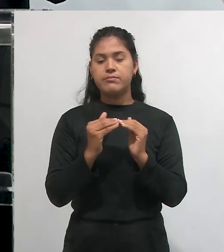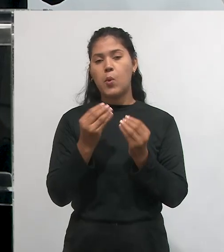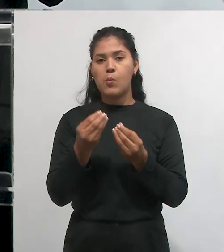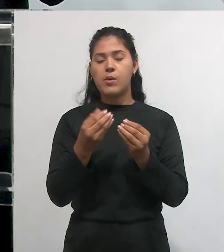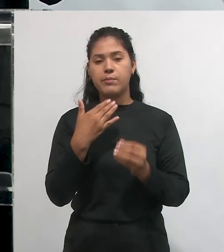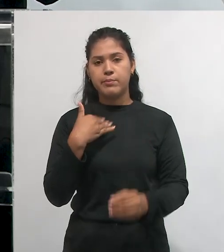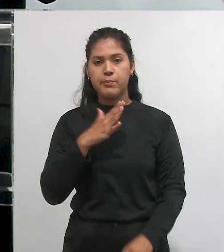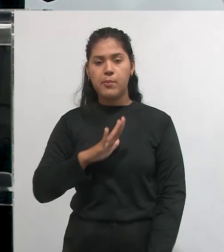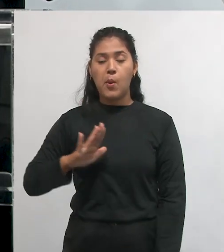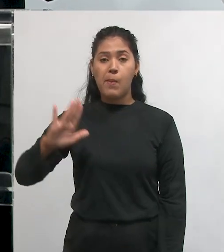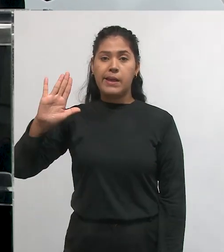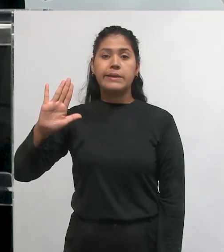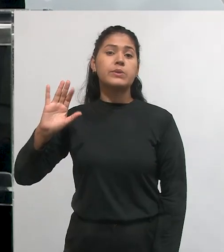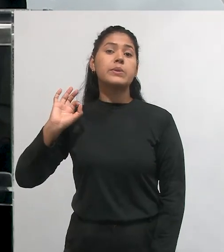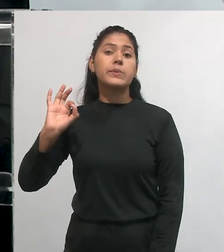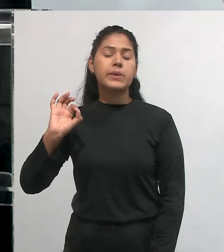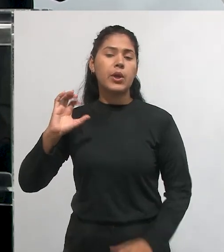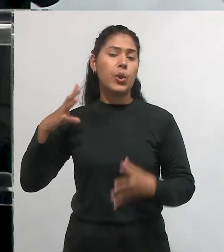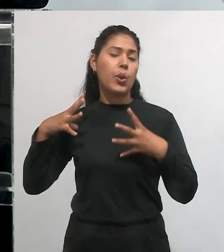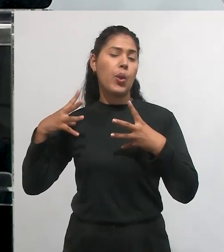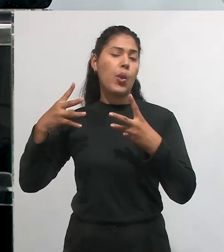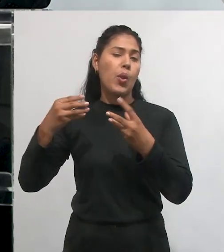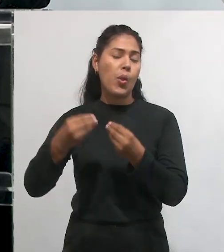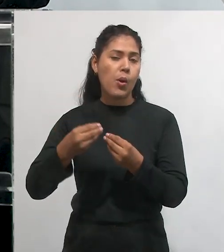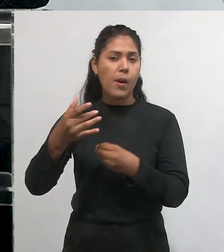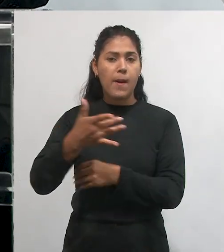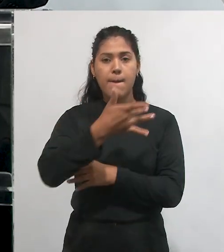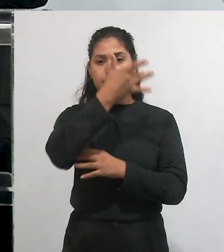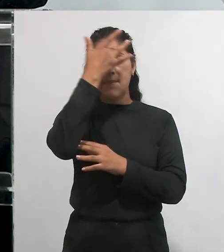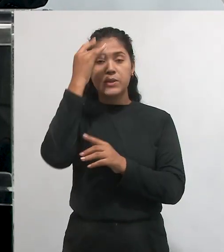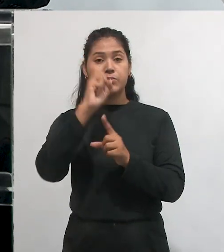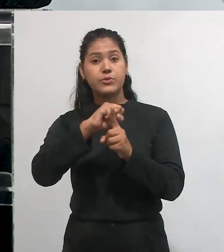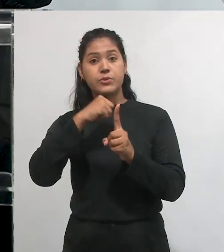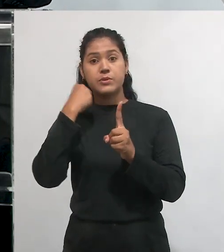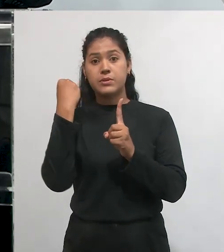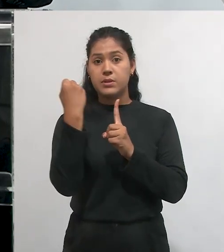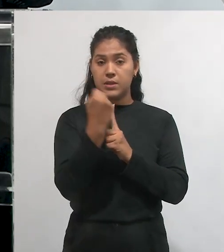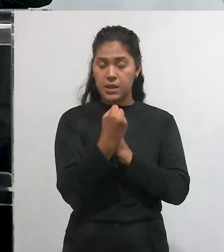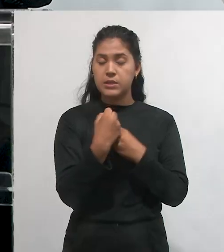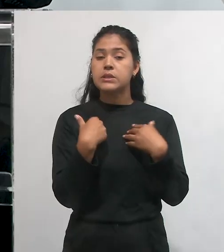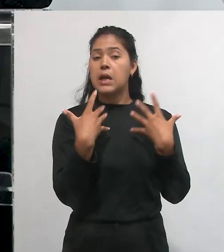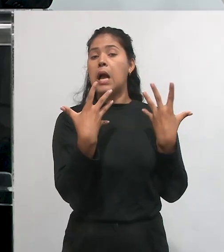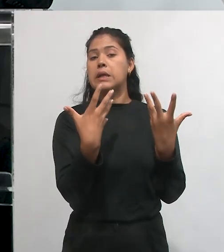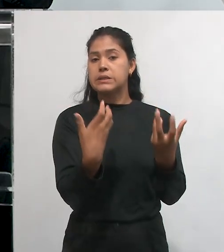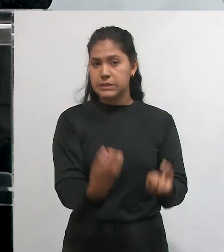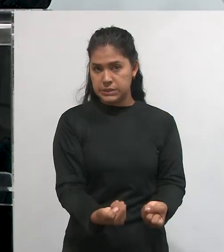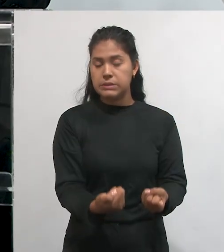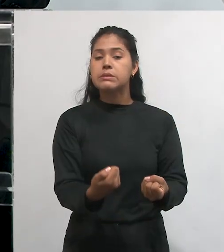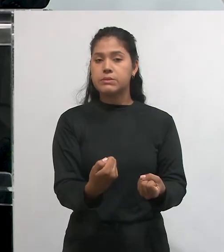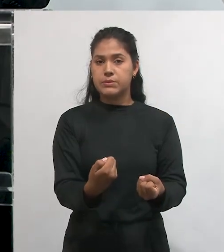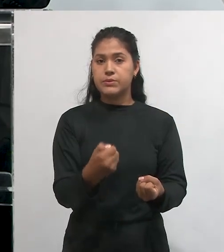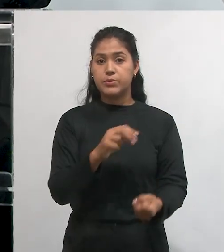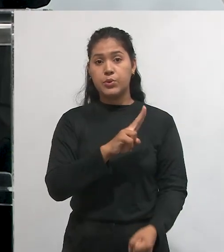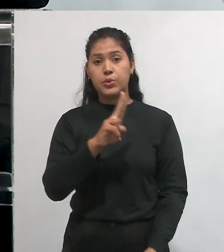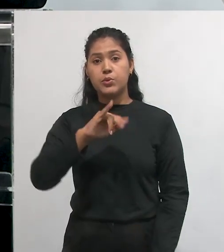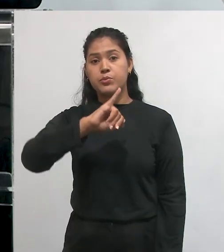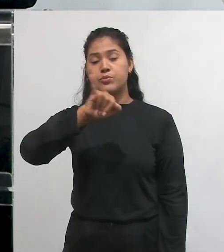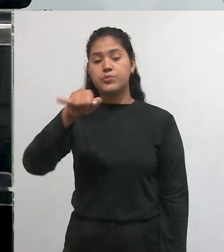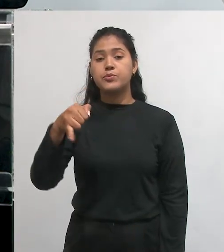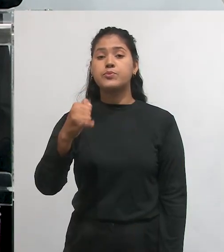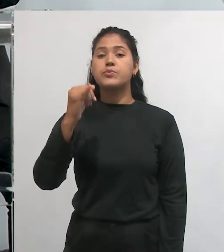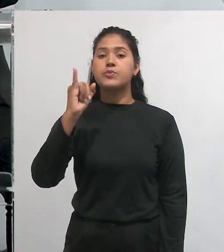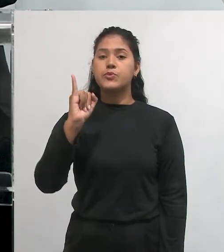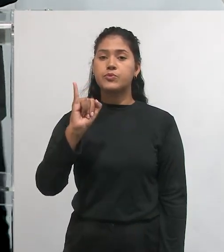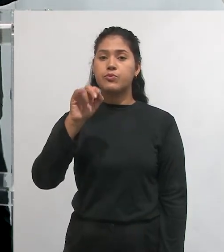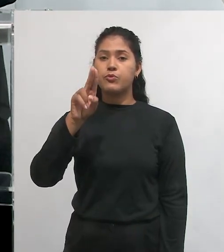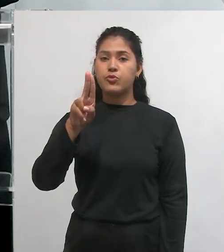pactuação que vai estabelecer entre todos os membros da sociedade moderna é justamente o jurisconsenso. Claro que é um